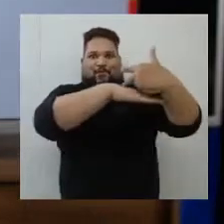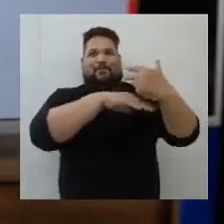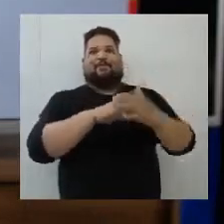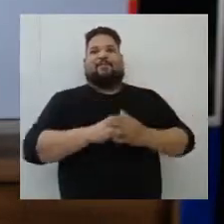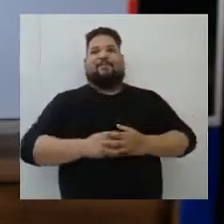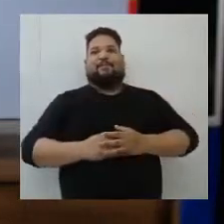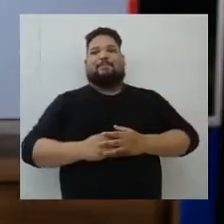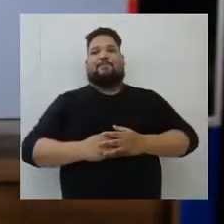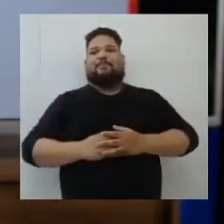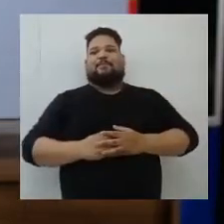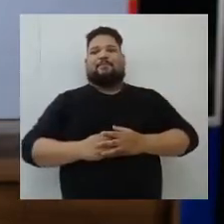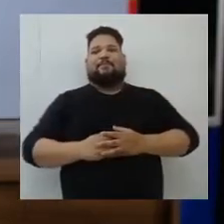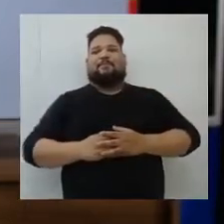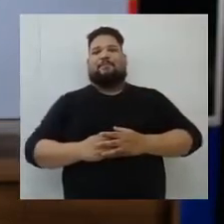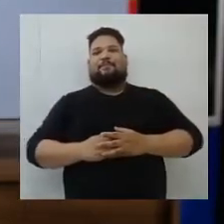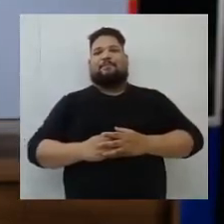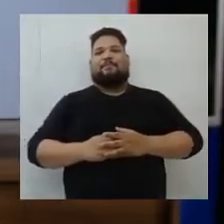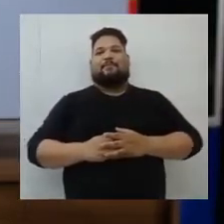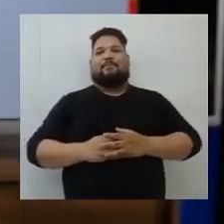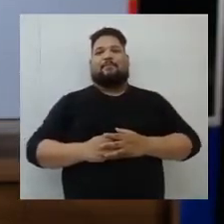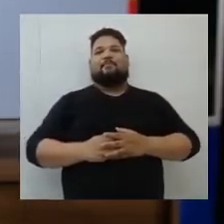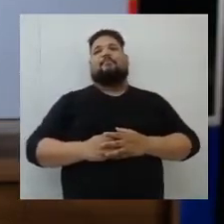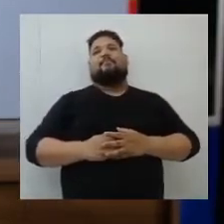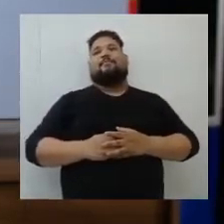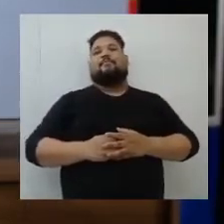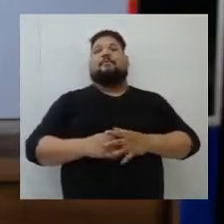Então, o surgimento dessas crises